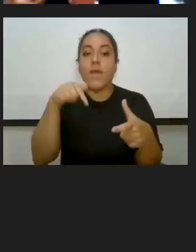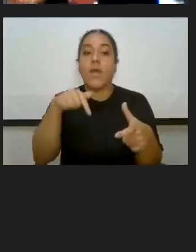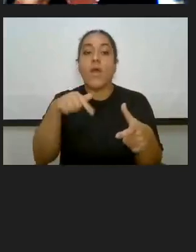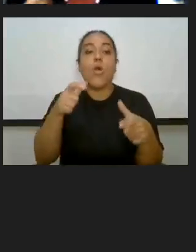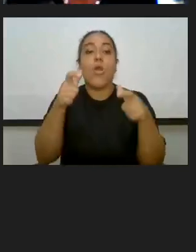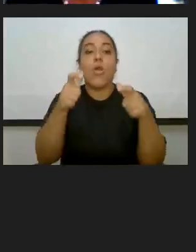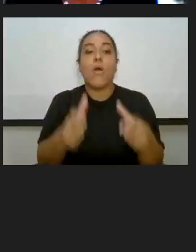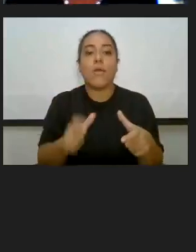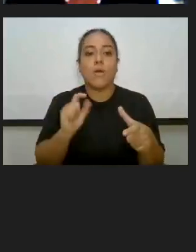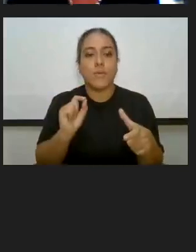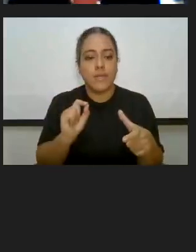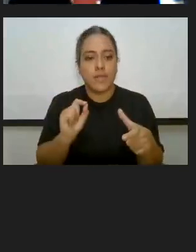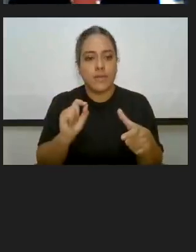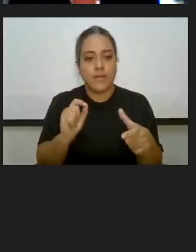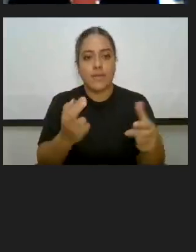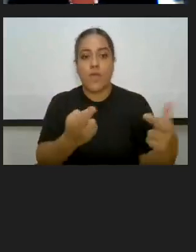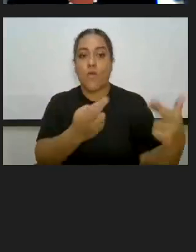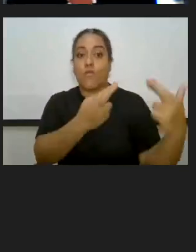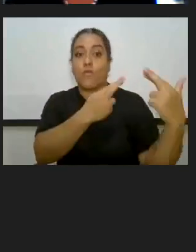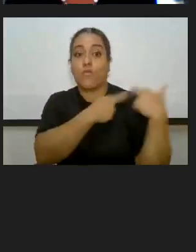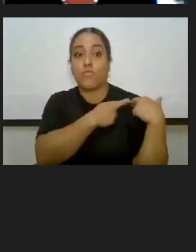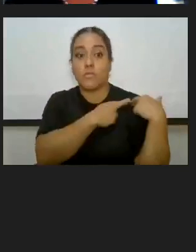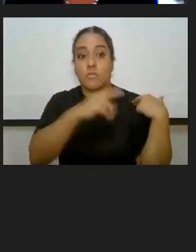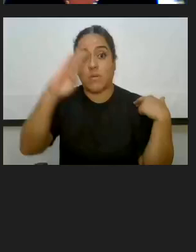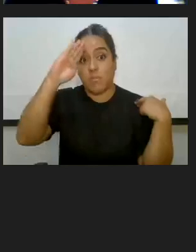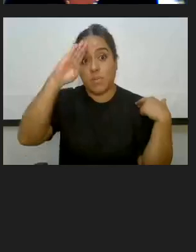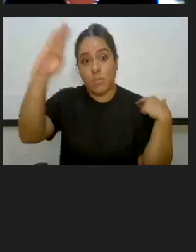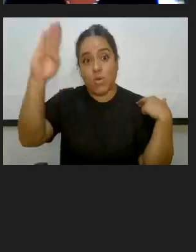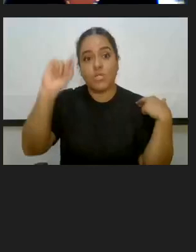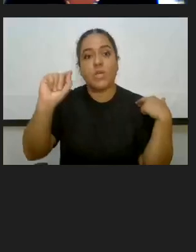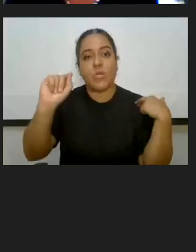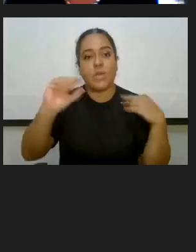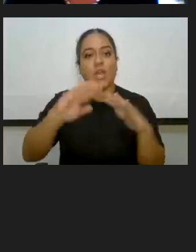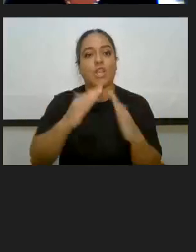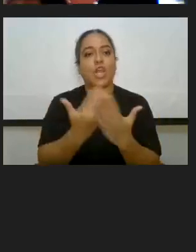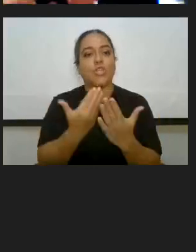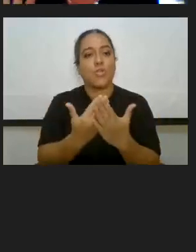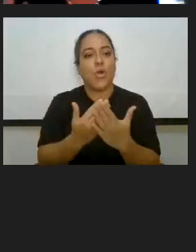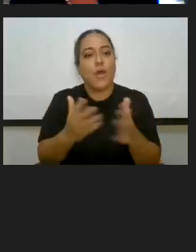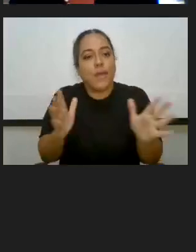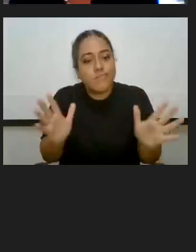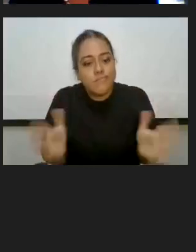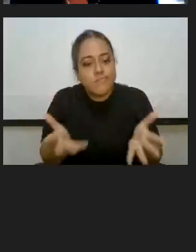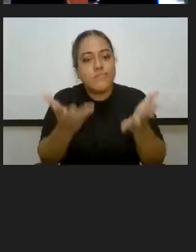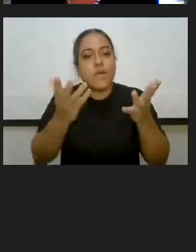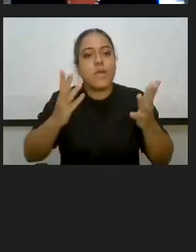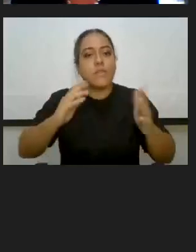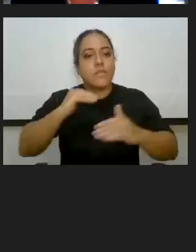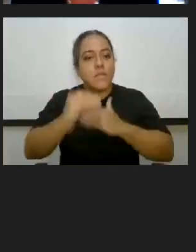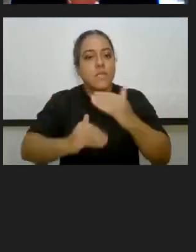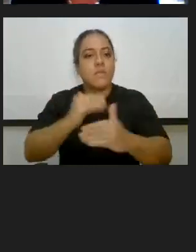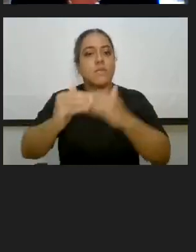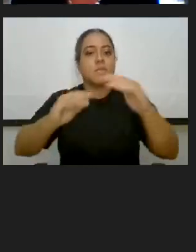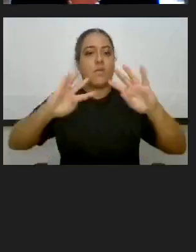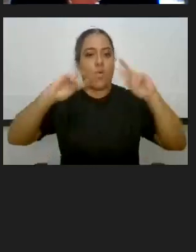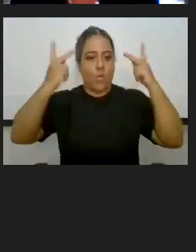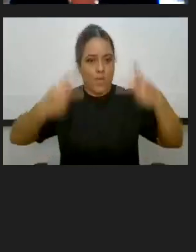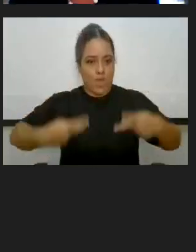como função primordial promover o desenvolvimento humano. Guardamos essa